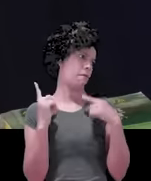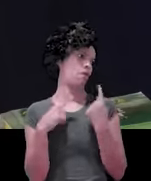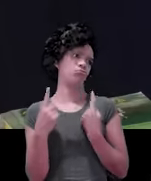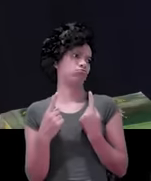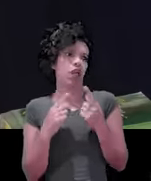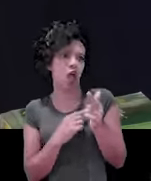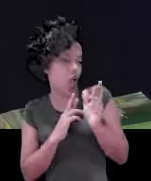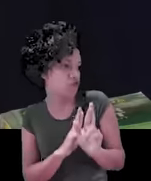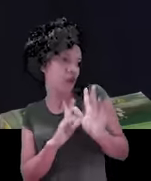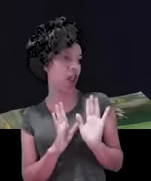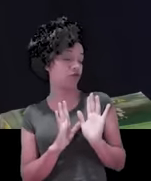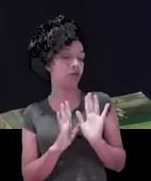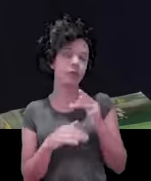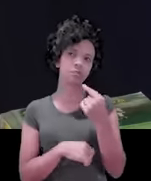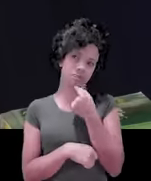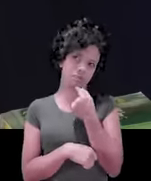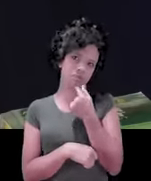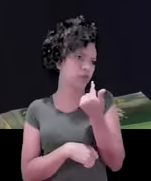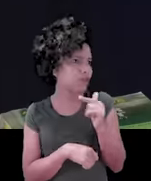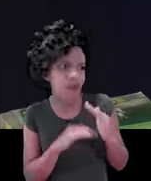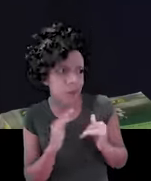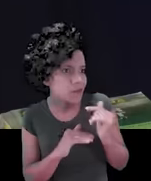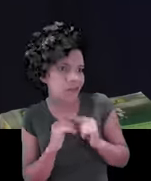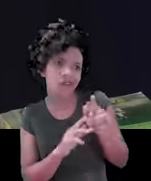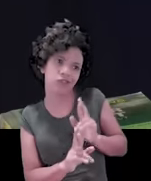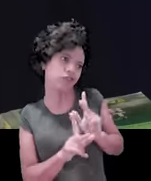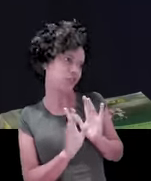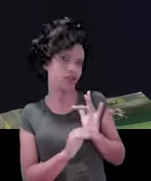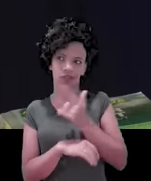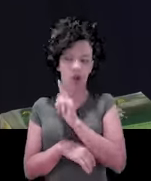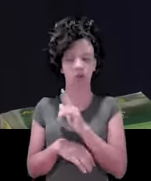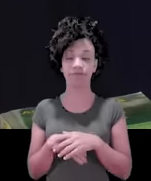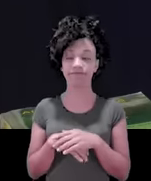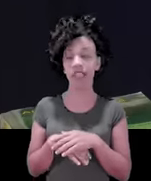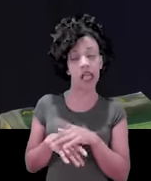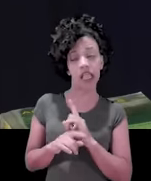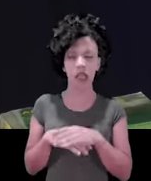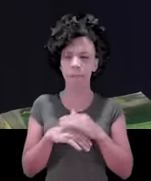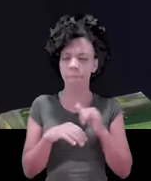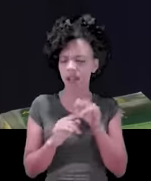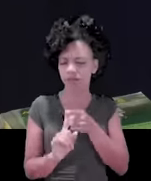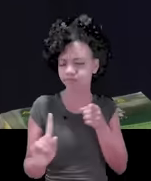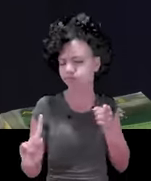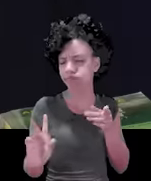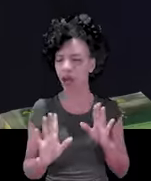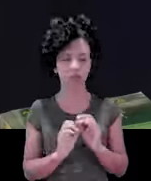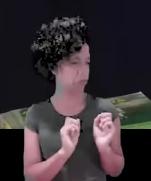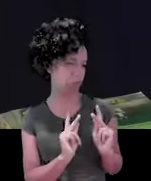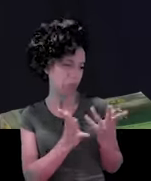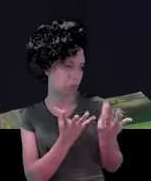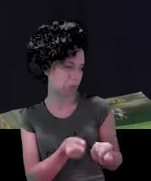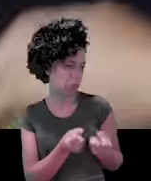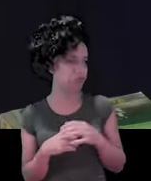maluco é o último ligação eu disse cara eu não tenho essa habilidade minha versão é outra aí ele falou assim não mas a pista longa que tava brava não eu